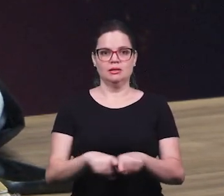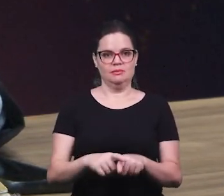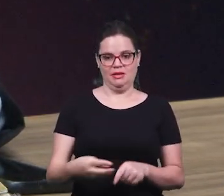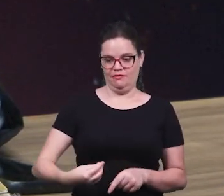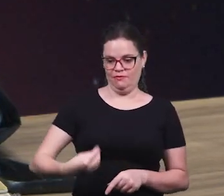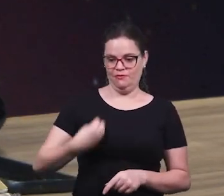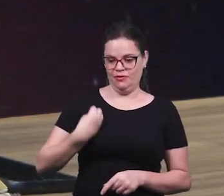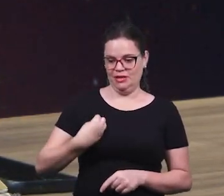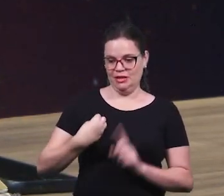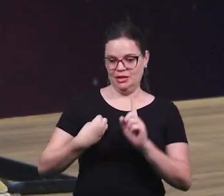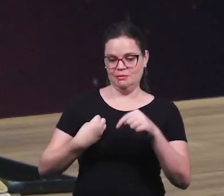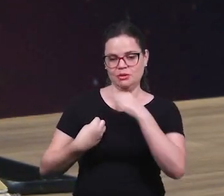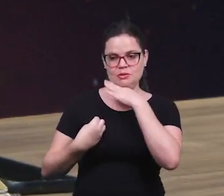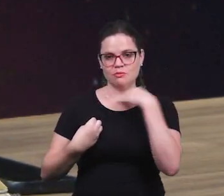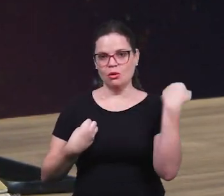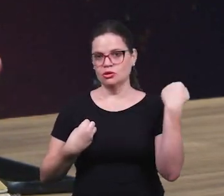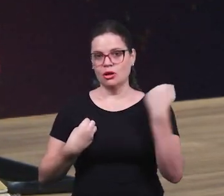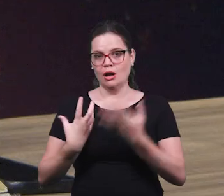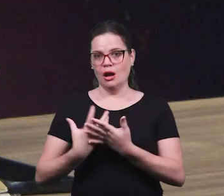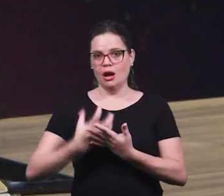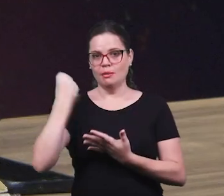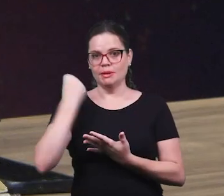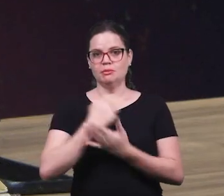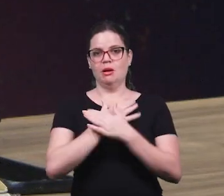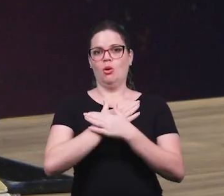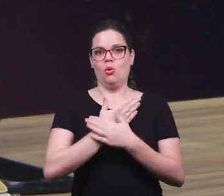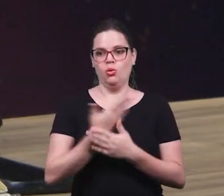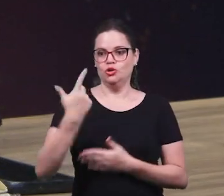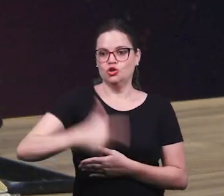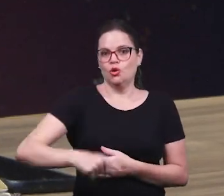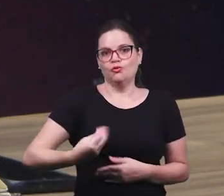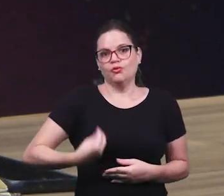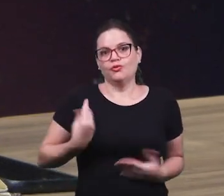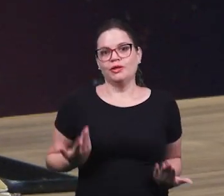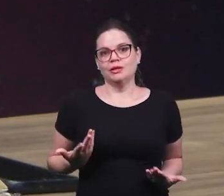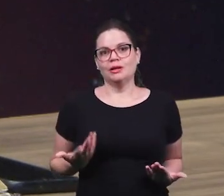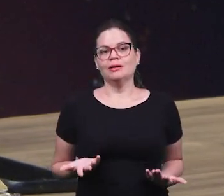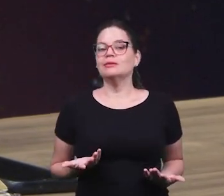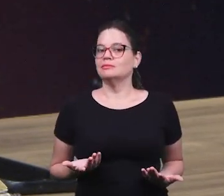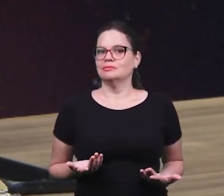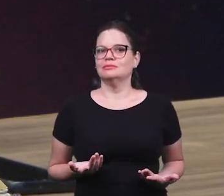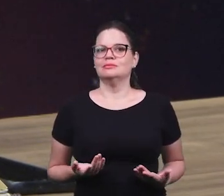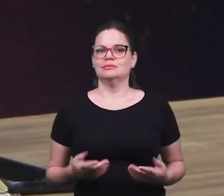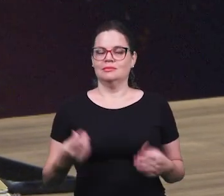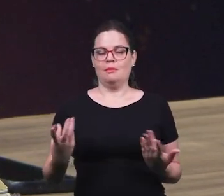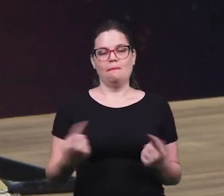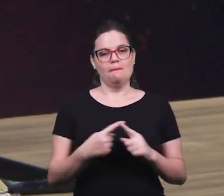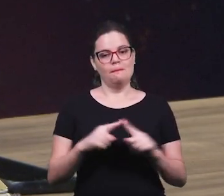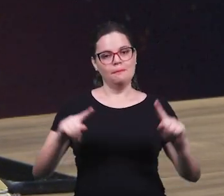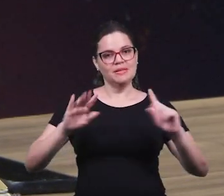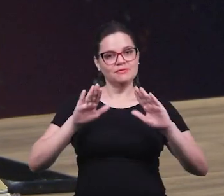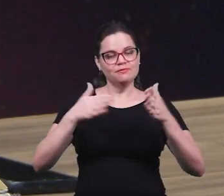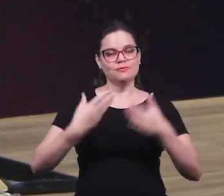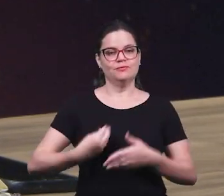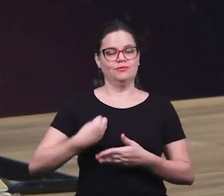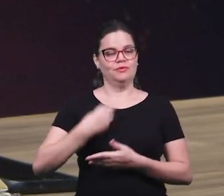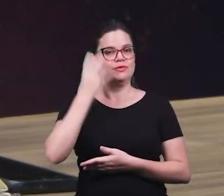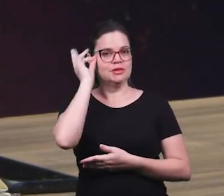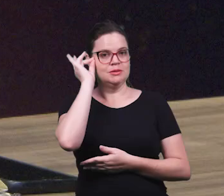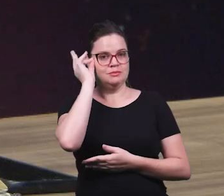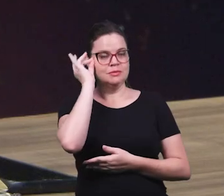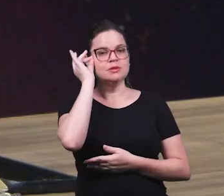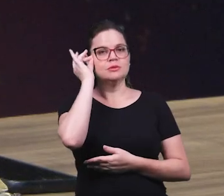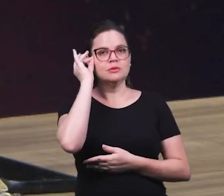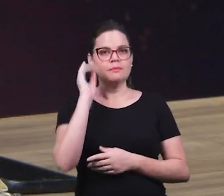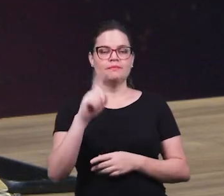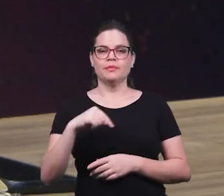morte. Então o arrebatamento ele é um evento espiritual. E para tal, o preparo também é espiritual. A nossa